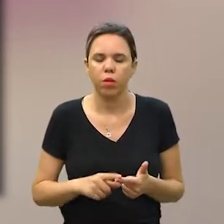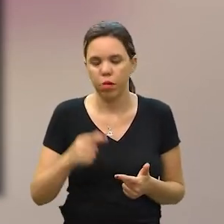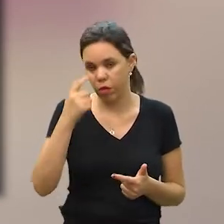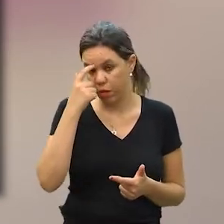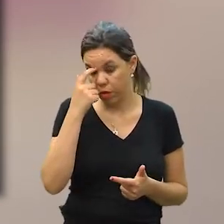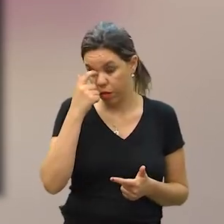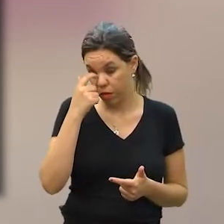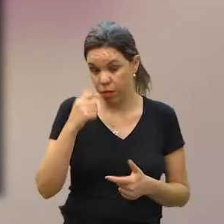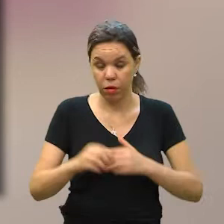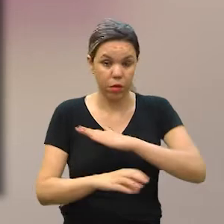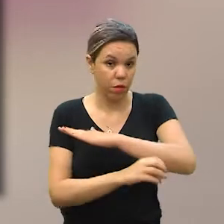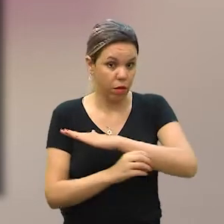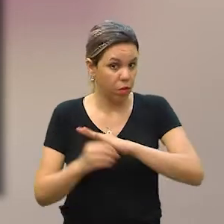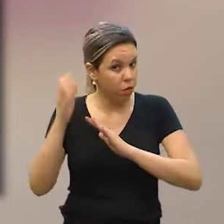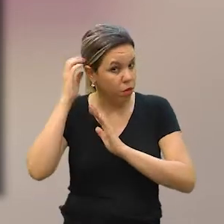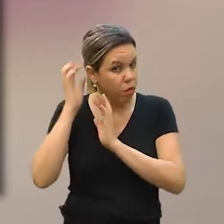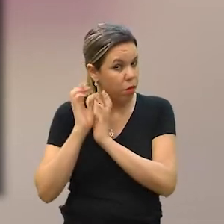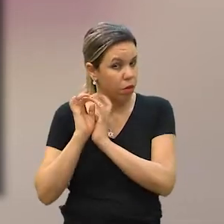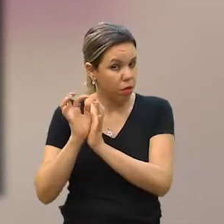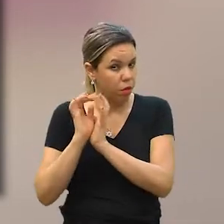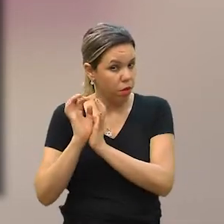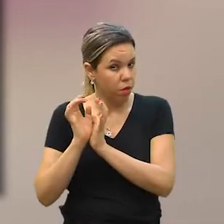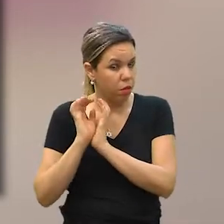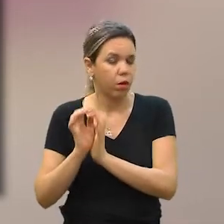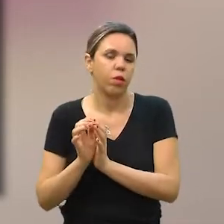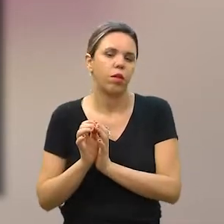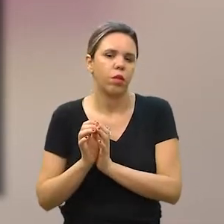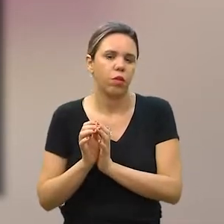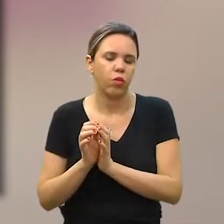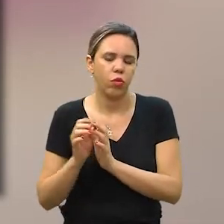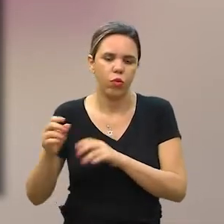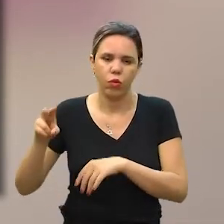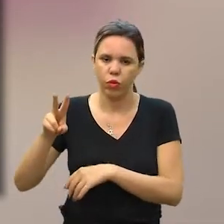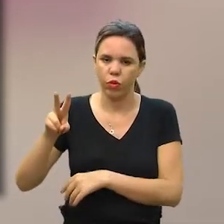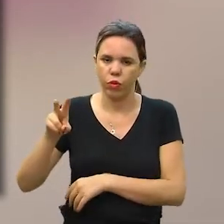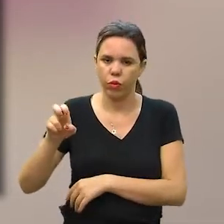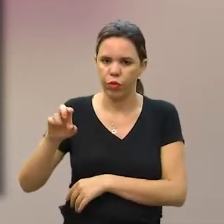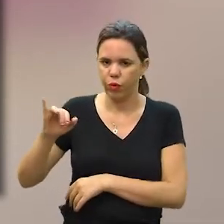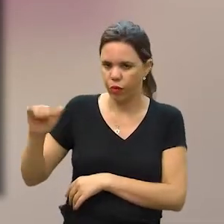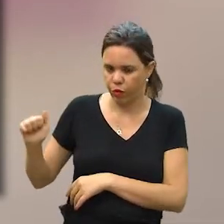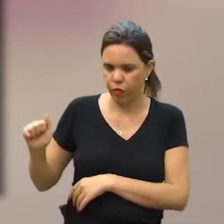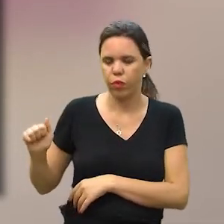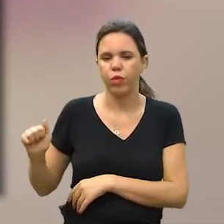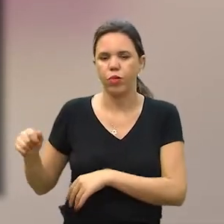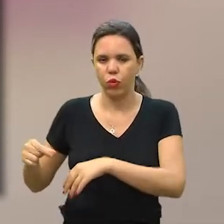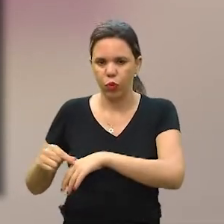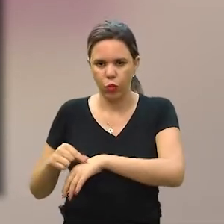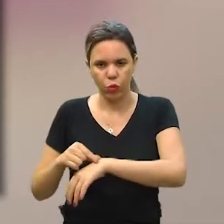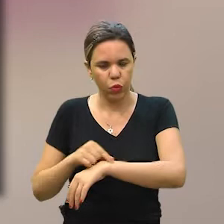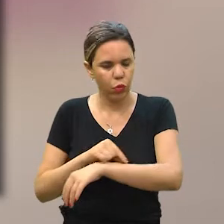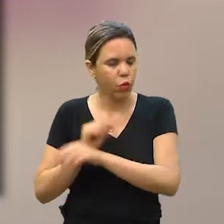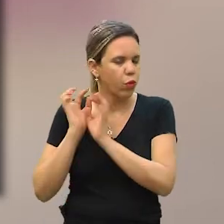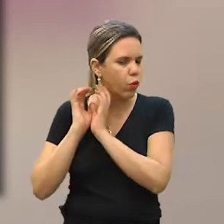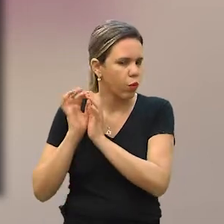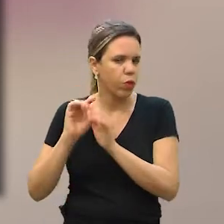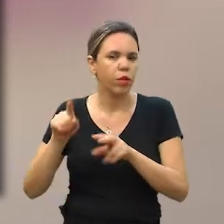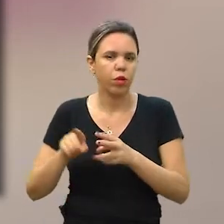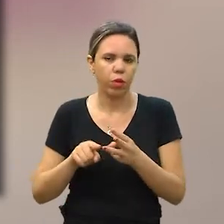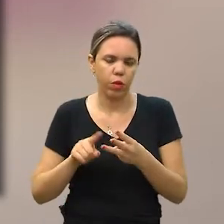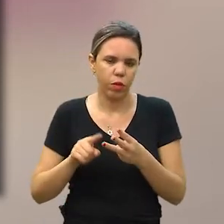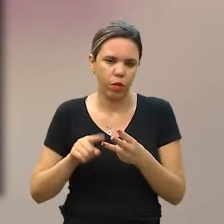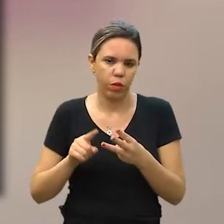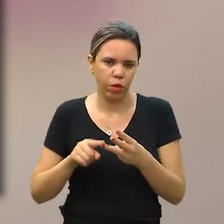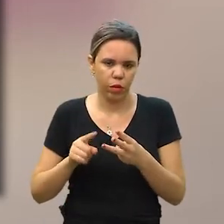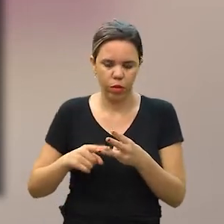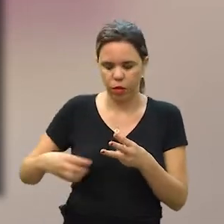lugar, vem as tromboses cerebrais, né, são trombose das veias do cérebro que podem acontecer. Existe trombose